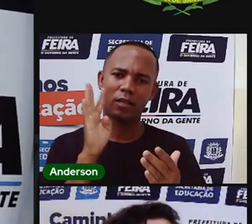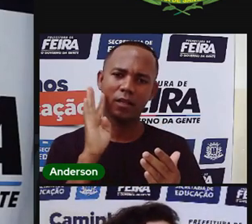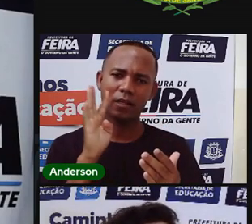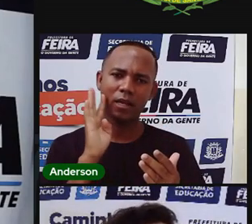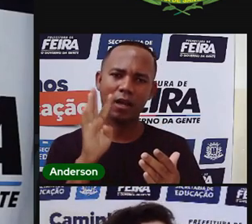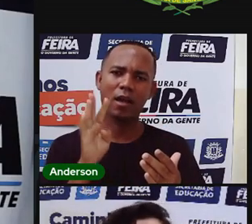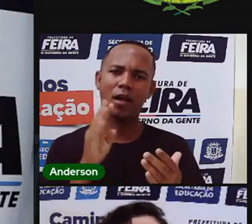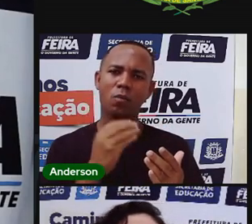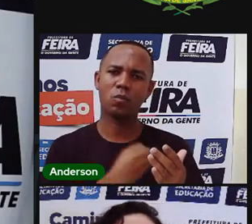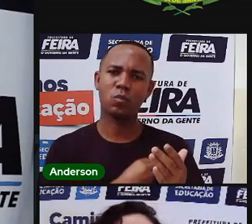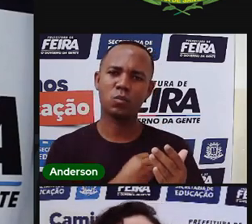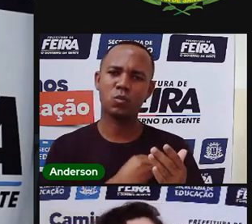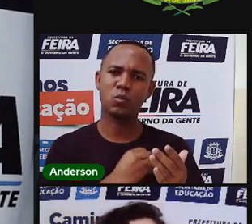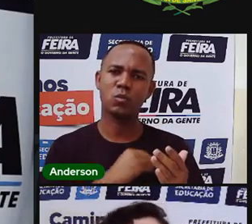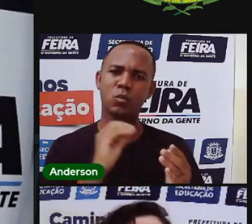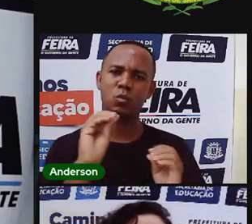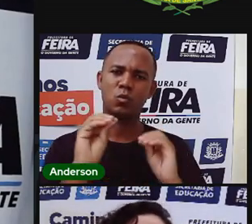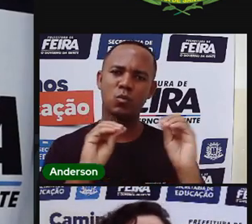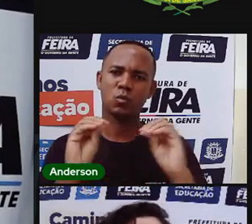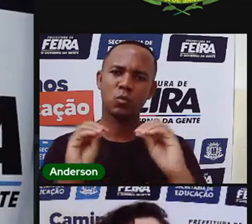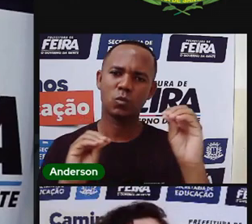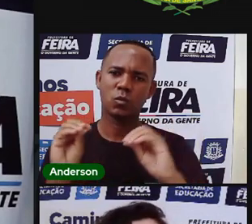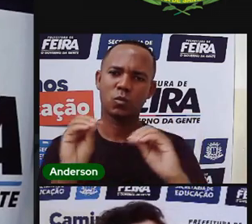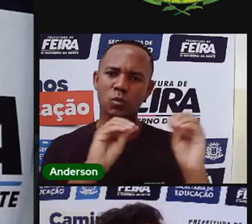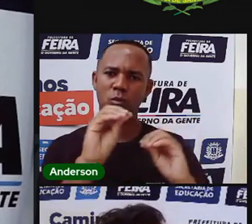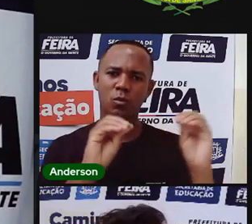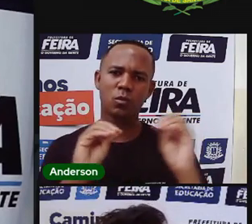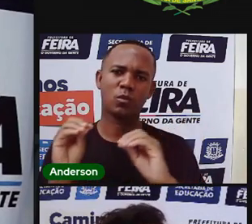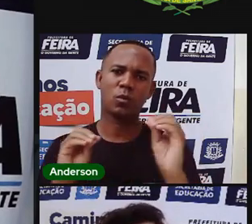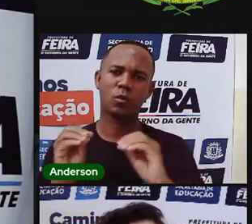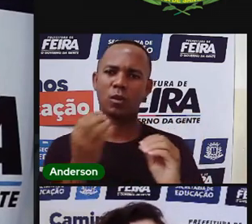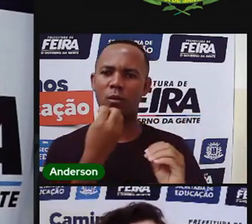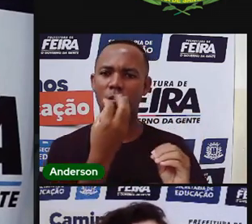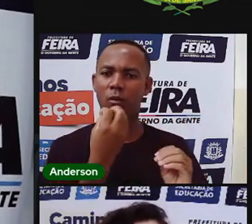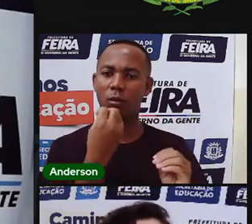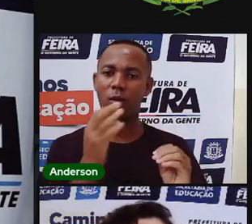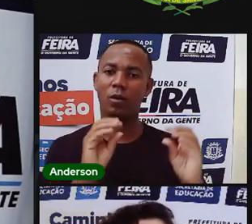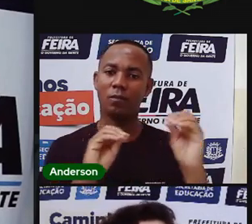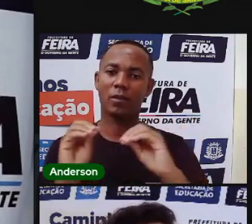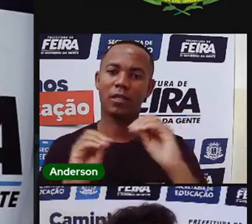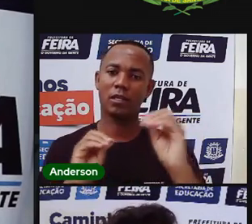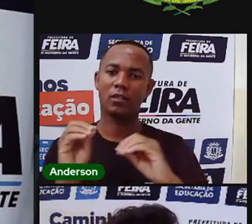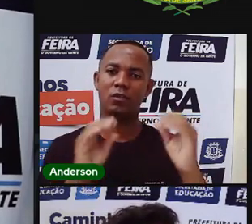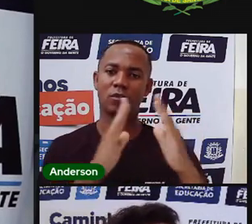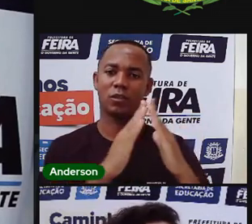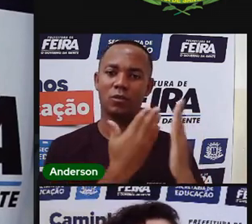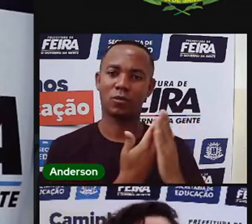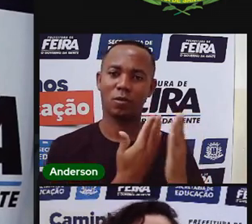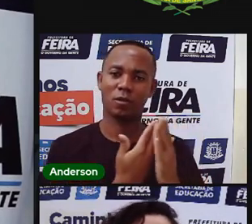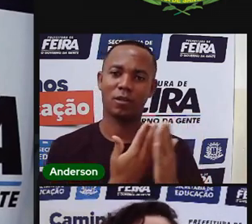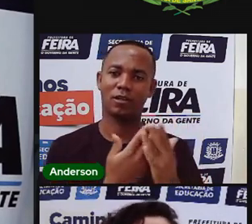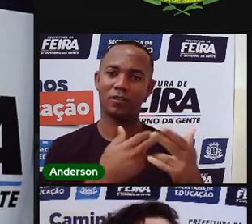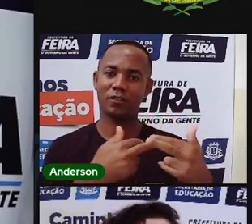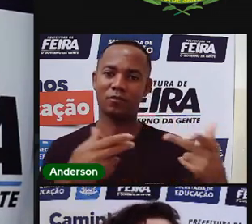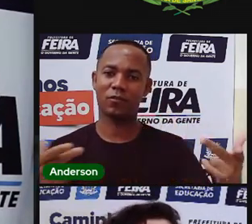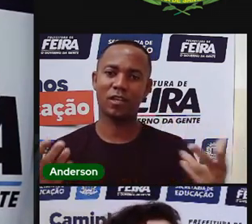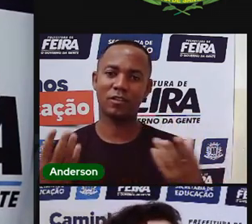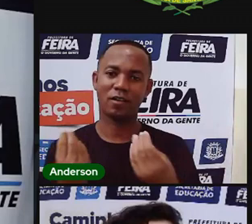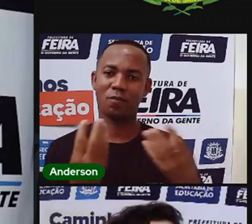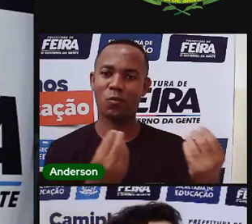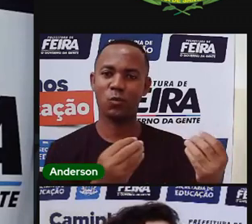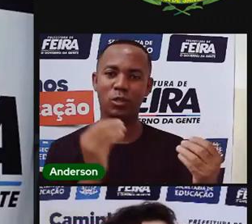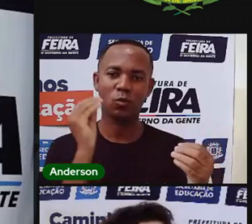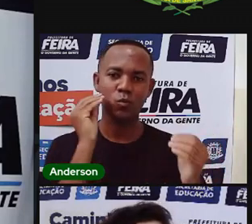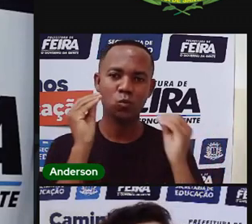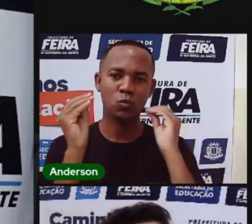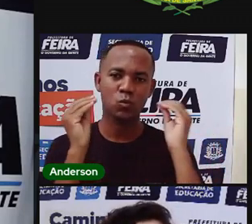Municipal Antônio Alves Oliveira, Antônio Brandão de Souza, Chico Mendes, Comendador Jonatas